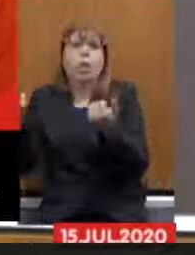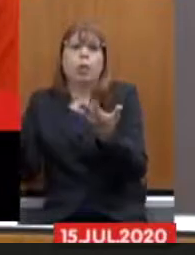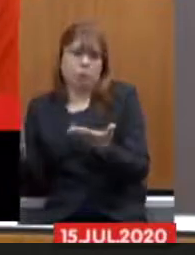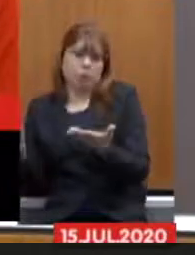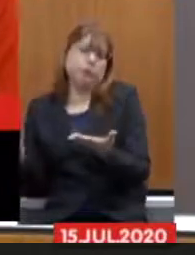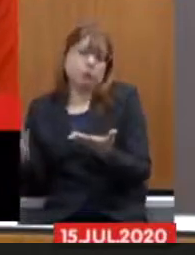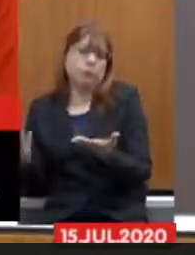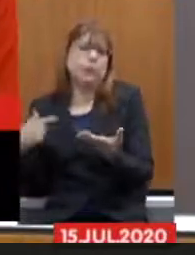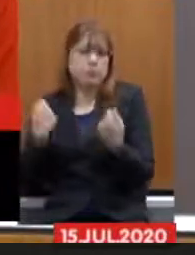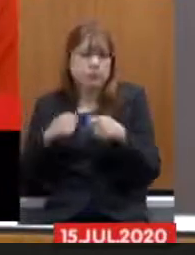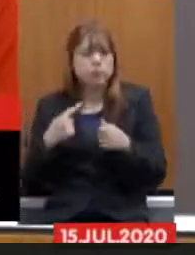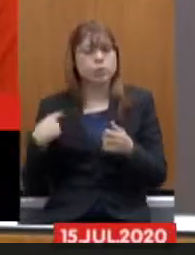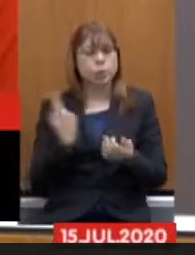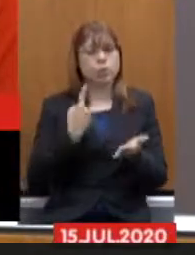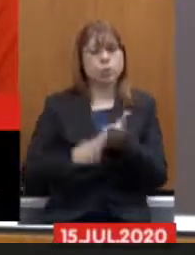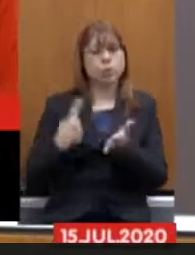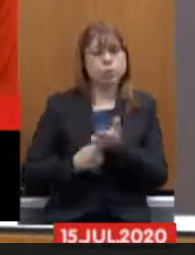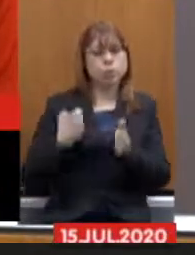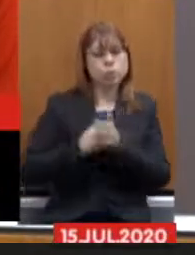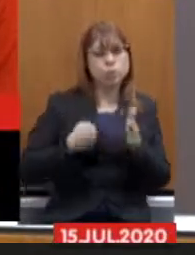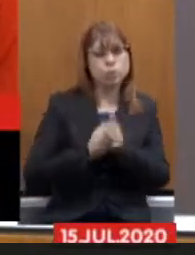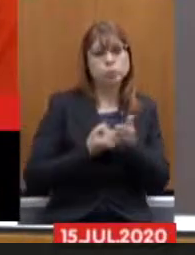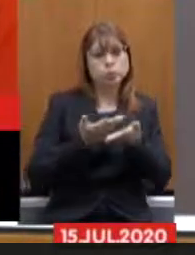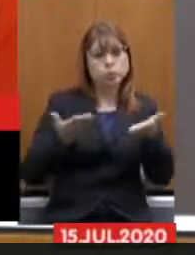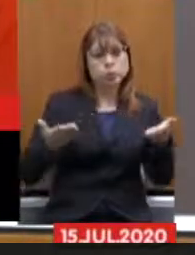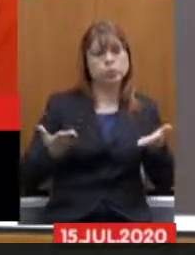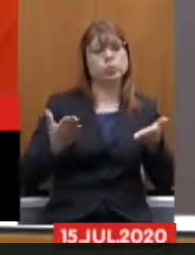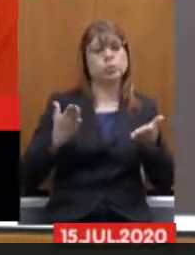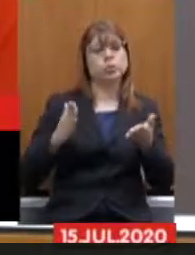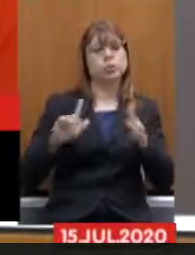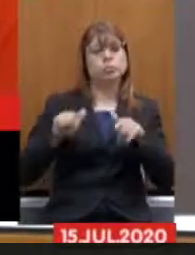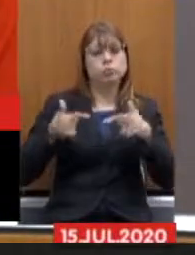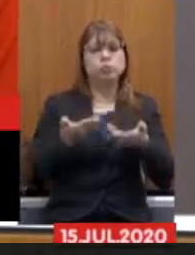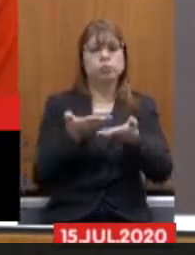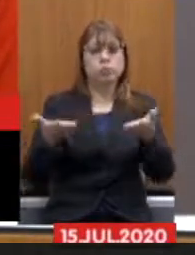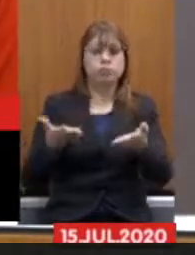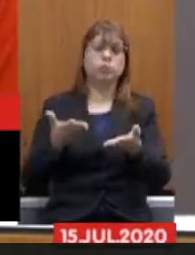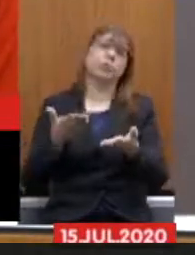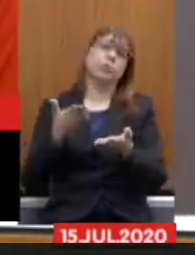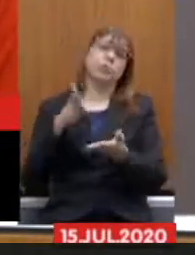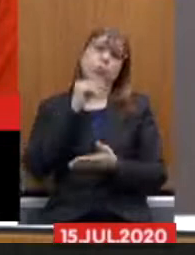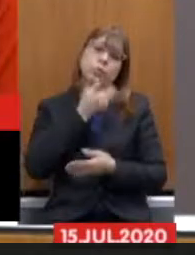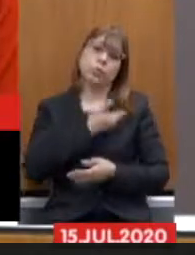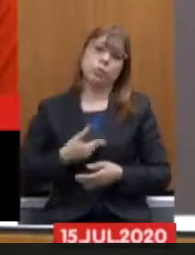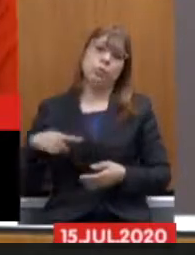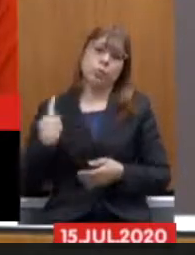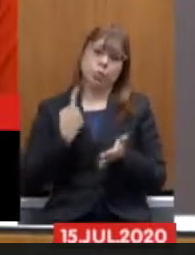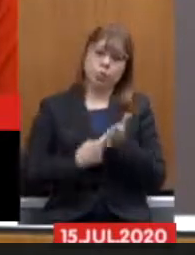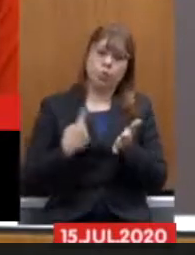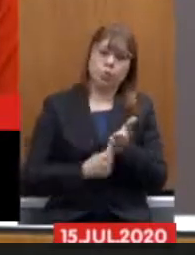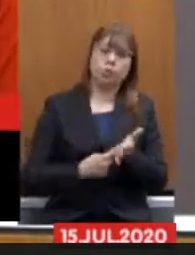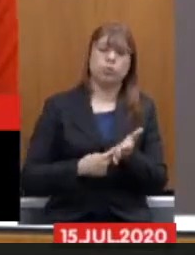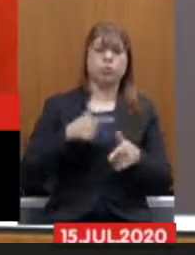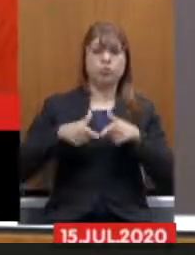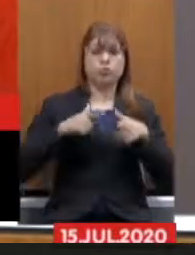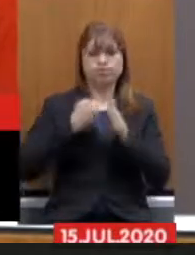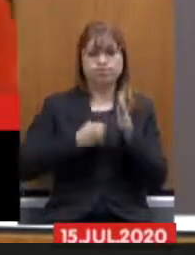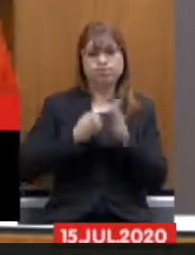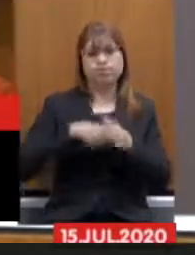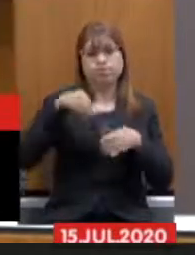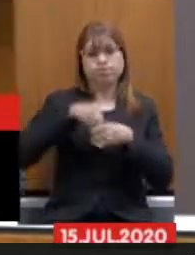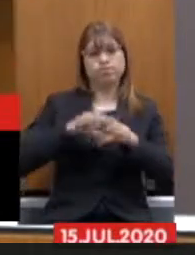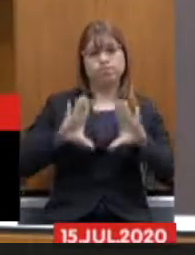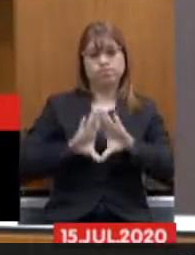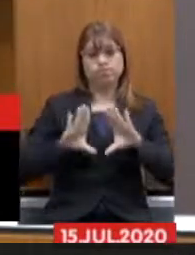nosso compromisso da luta em defesa dos servidores e dos serviços públicos porque é o nosso compromisso de trabalho de luta aqui no